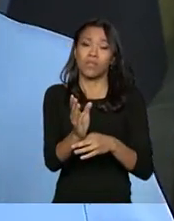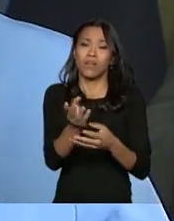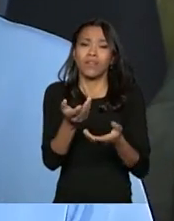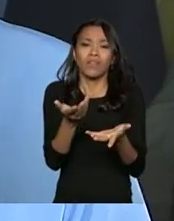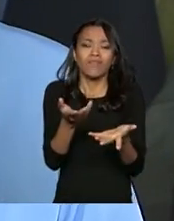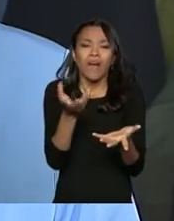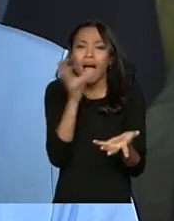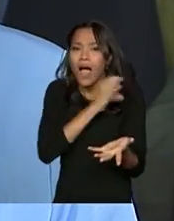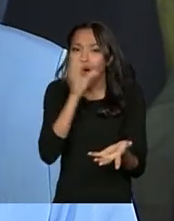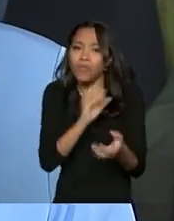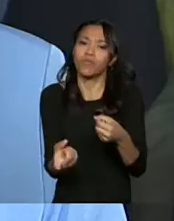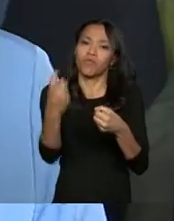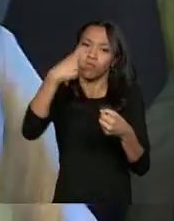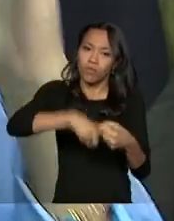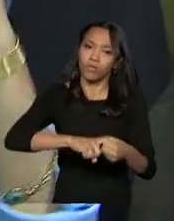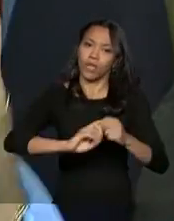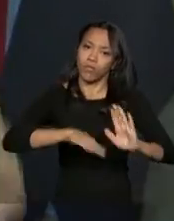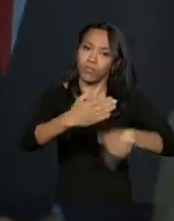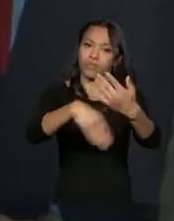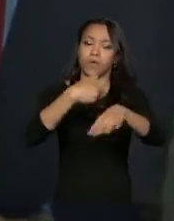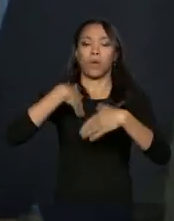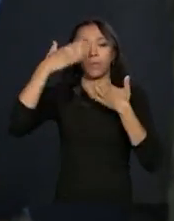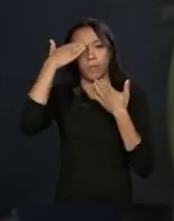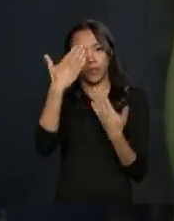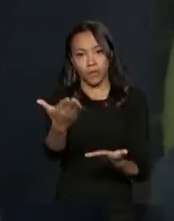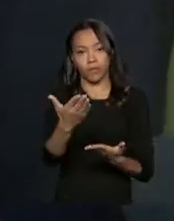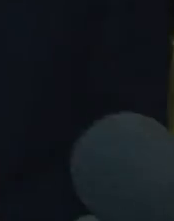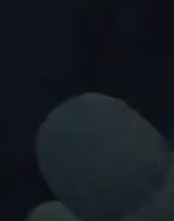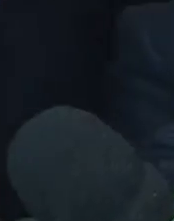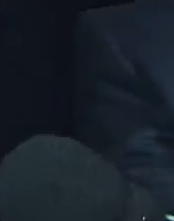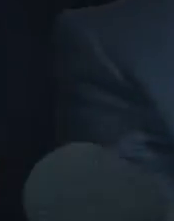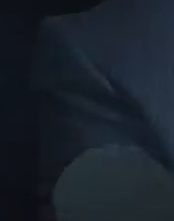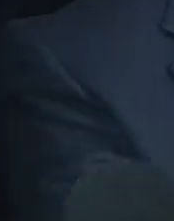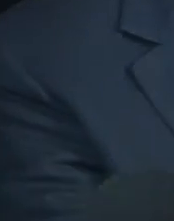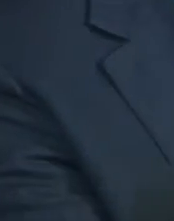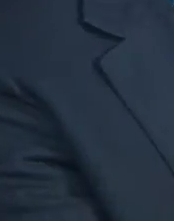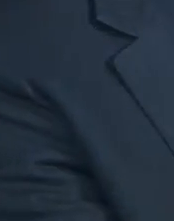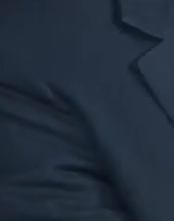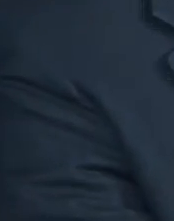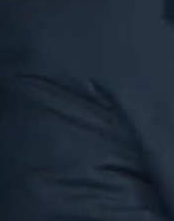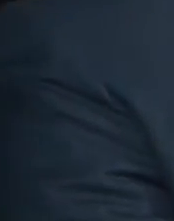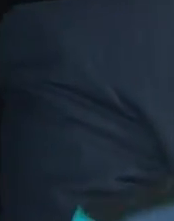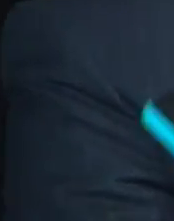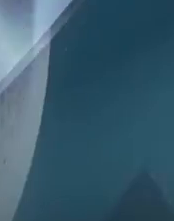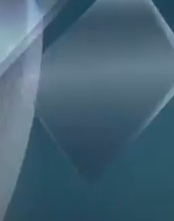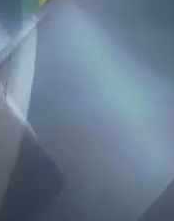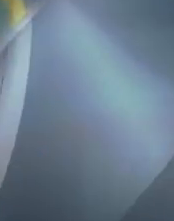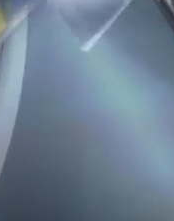mais rápido possível. Obrigado. O almoço com Lula, como é que vai ser o almoço com Lula, presidente?